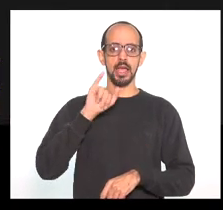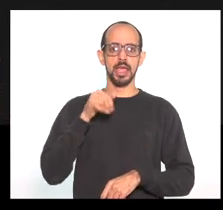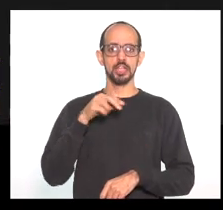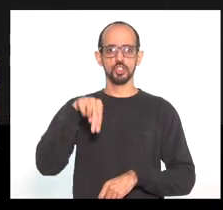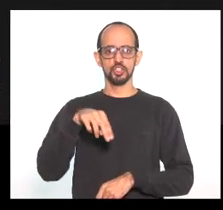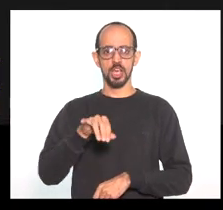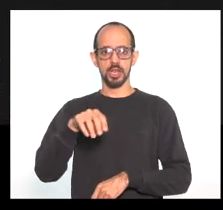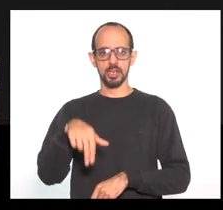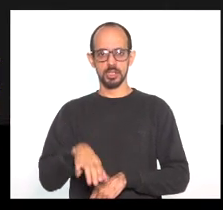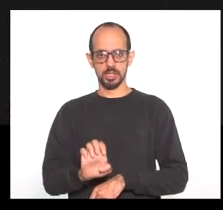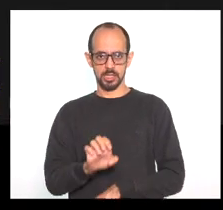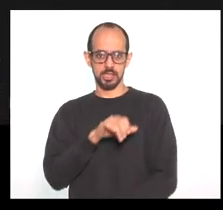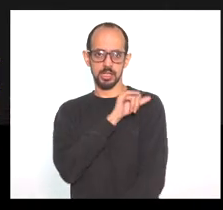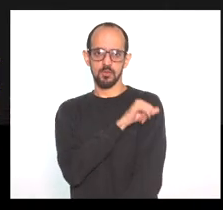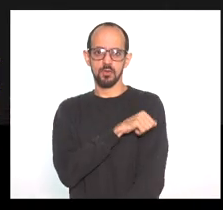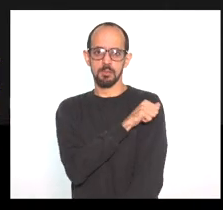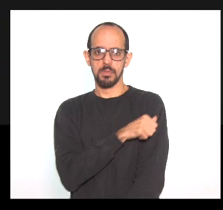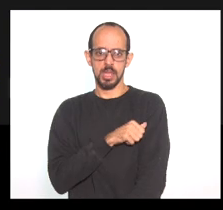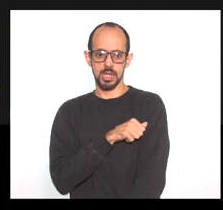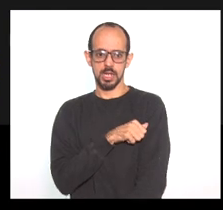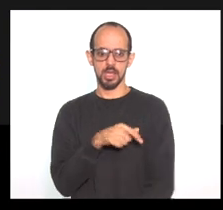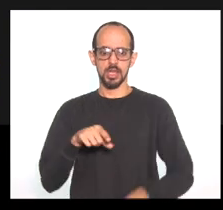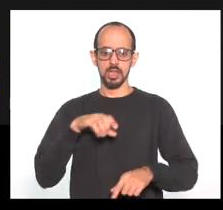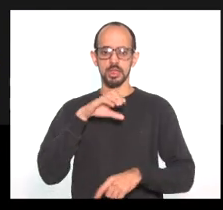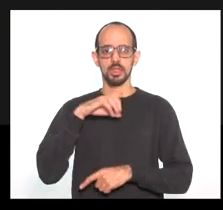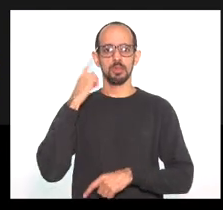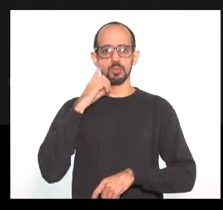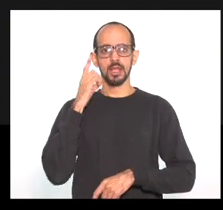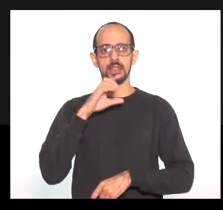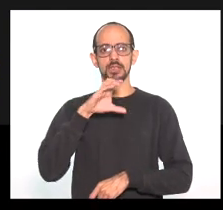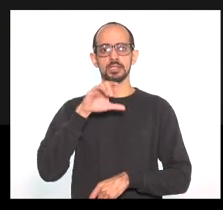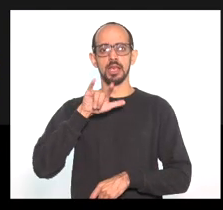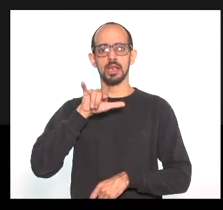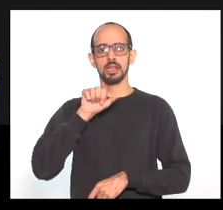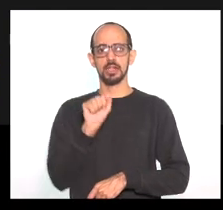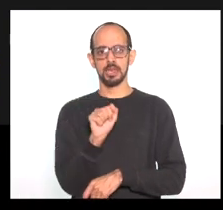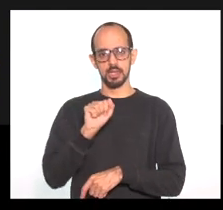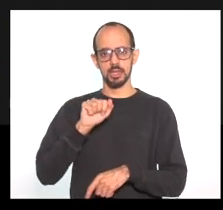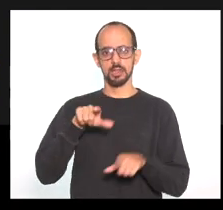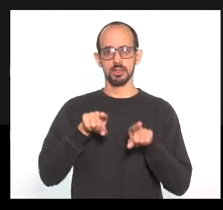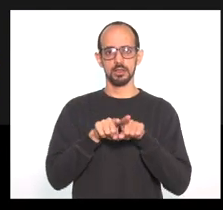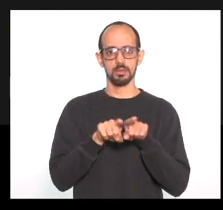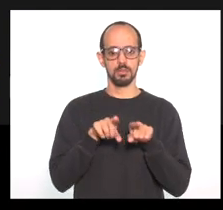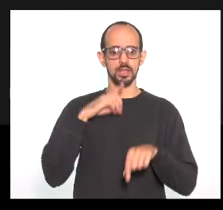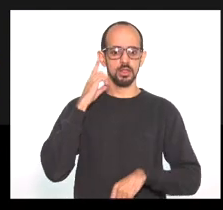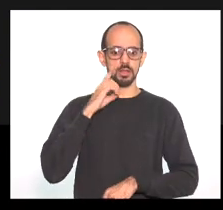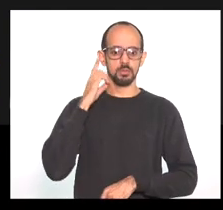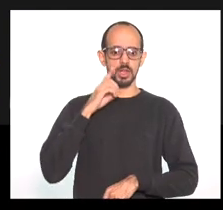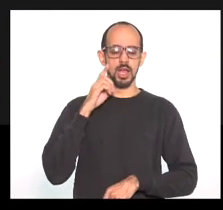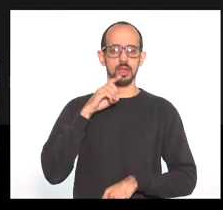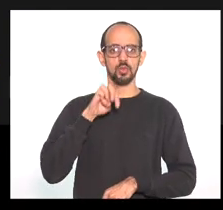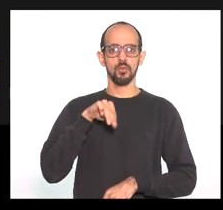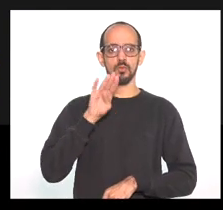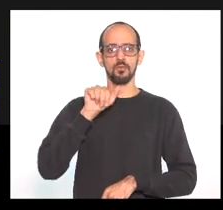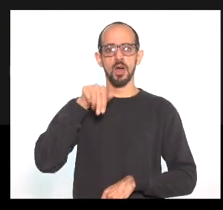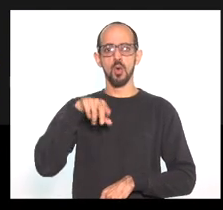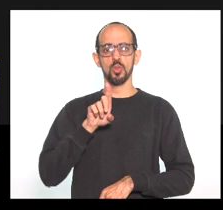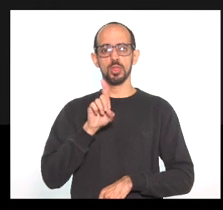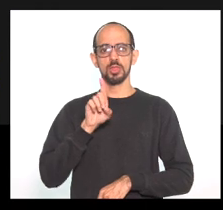Rejane, deputada Célia Rocha, deputado Valdec